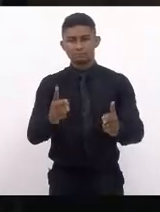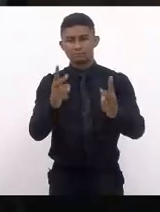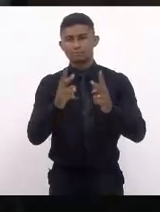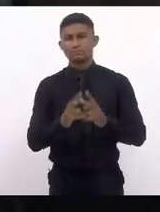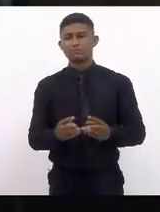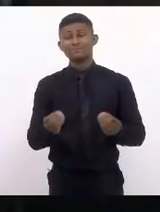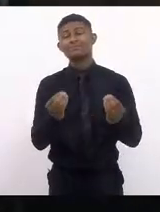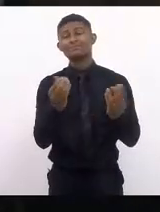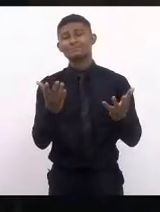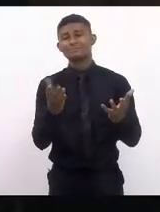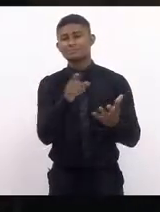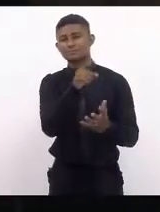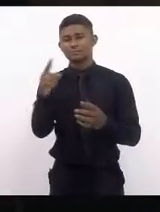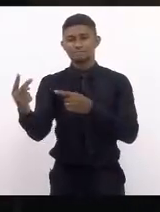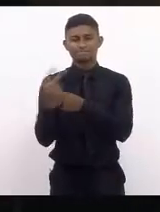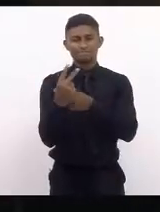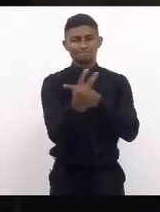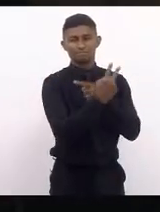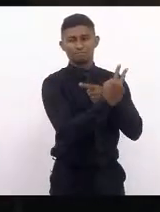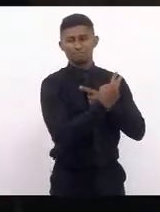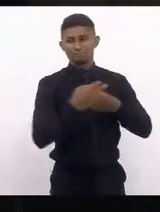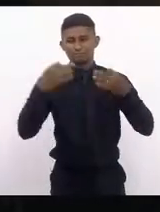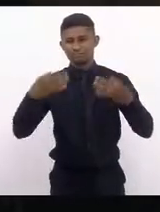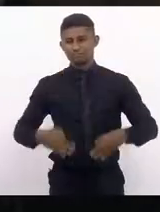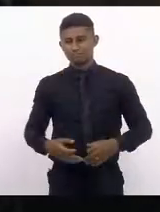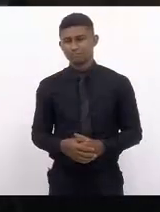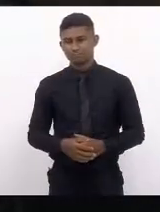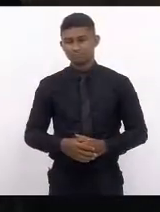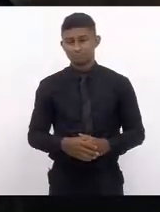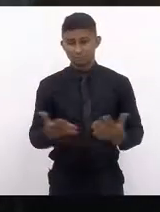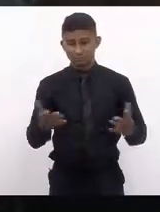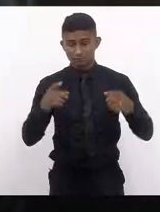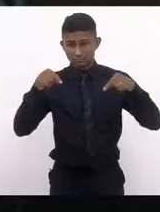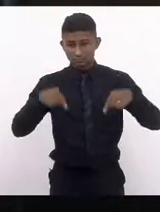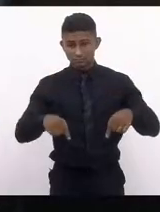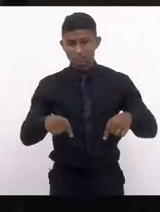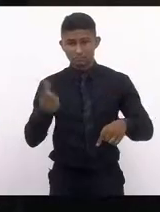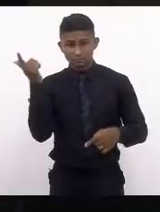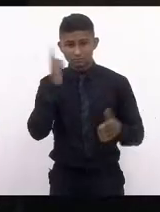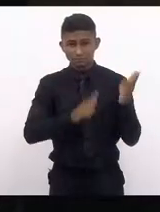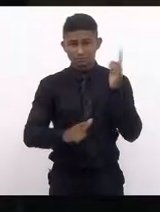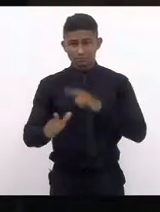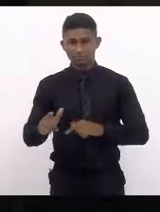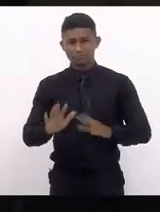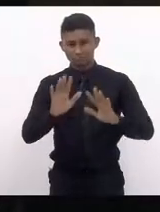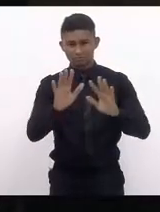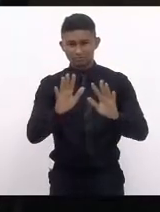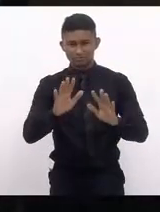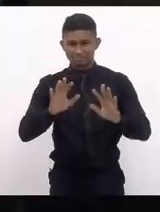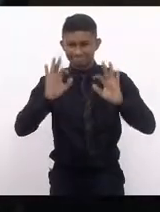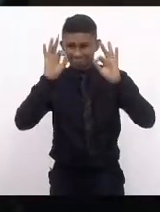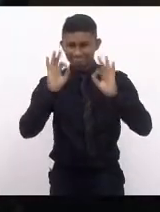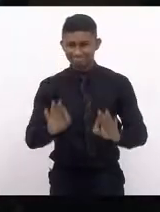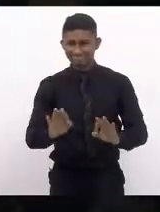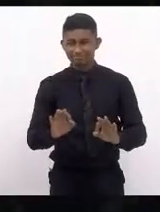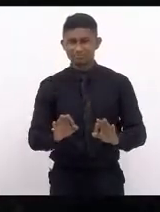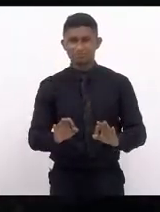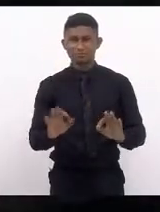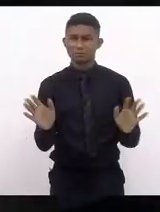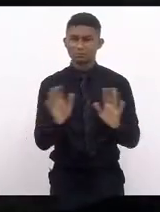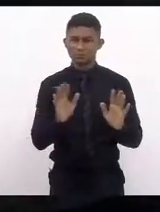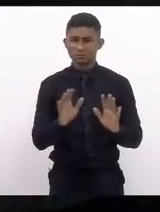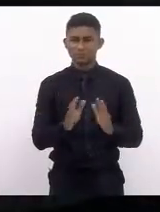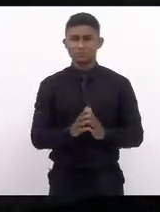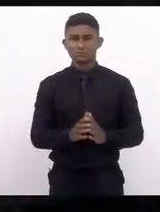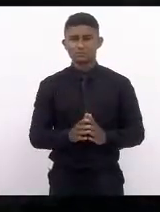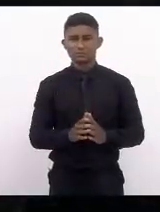Para poder nos proteger isso que foi feito aqui hoje não é o ideal porque o ideal seria o que eles estão